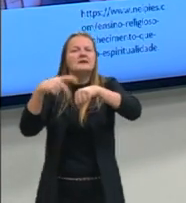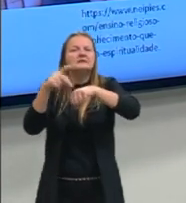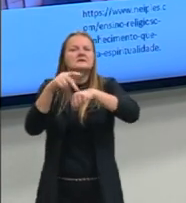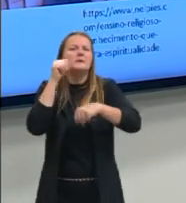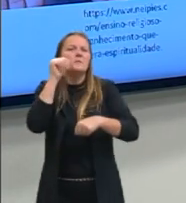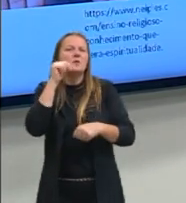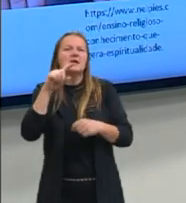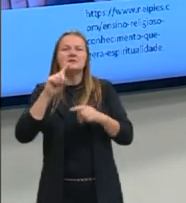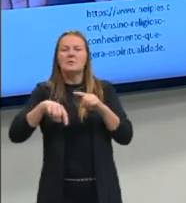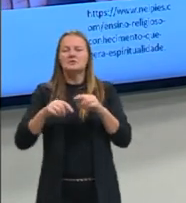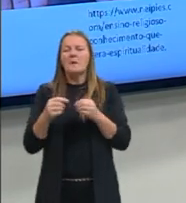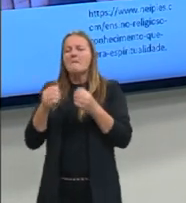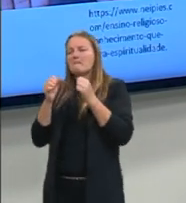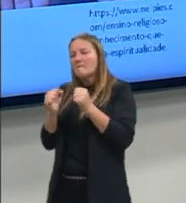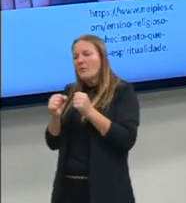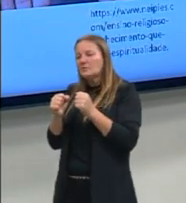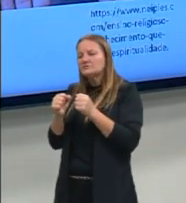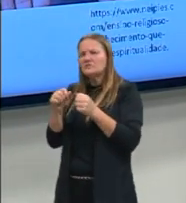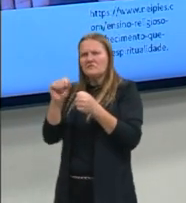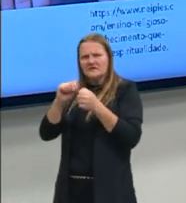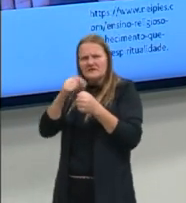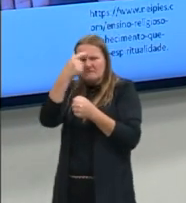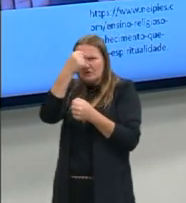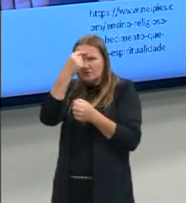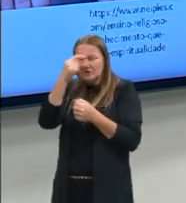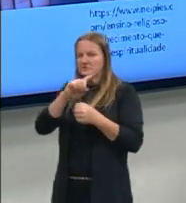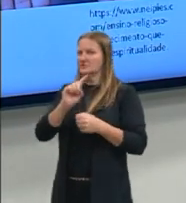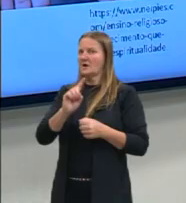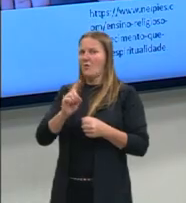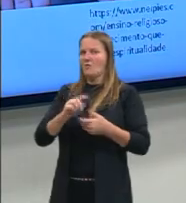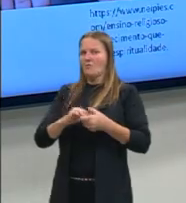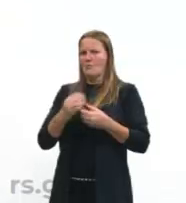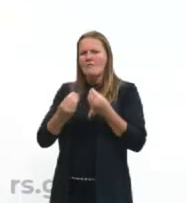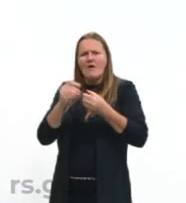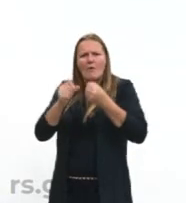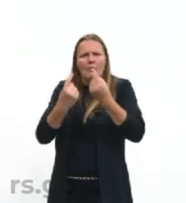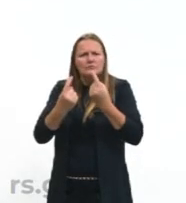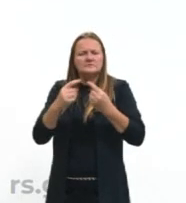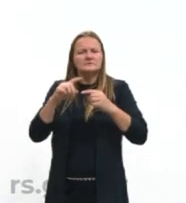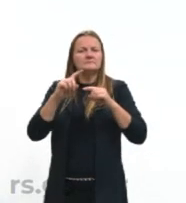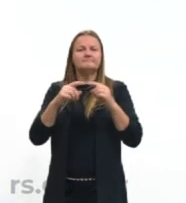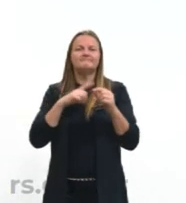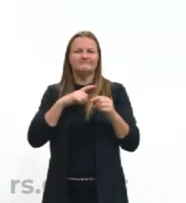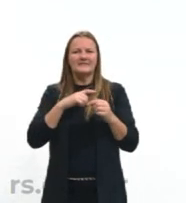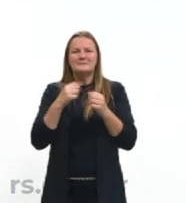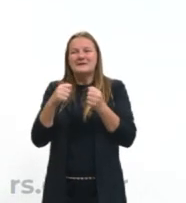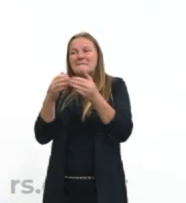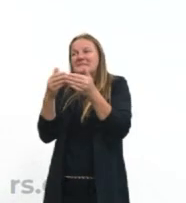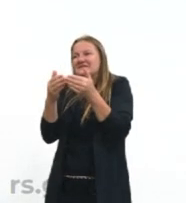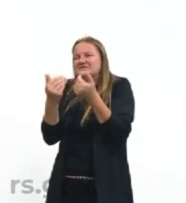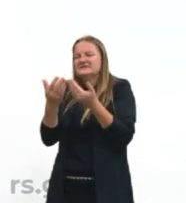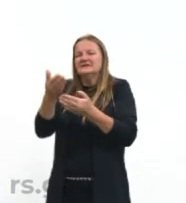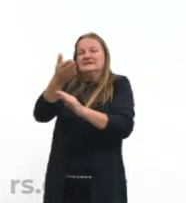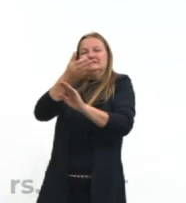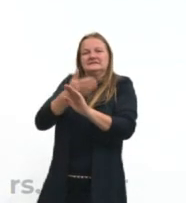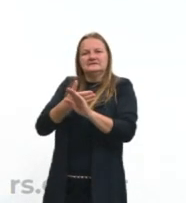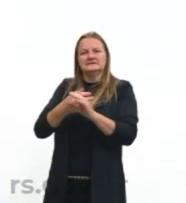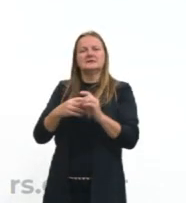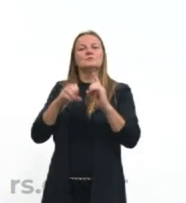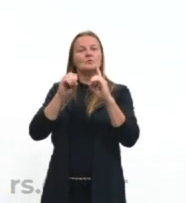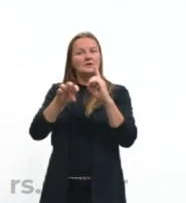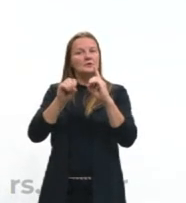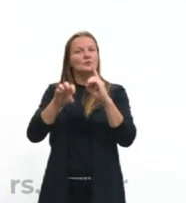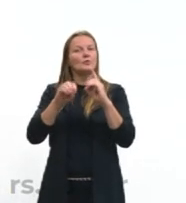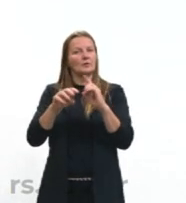tendo que ter autorização para o en é muito baseado nesses dogmas por isso que eu falei que Em algumas situações E